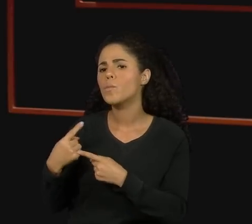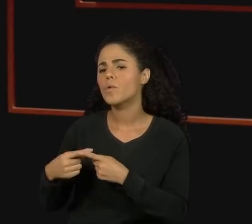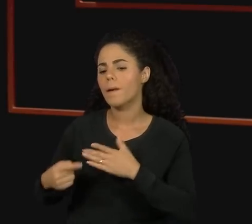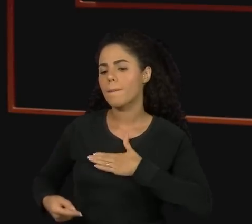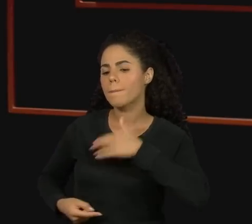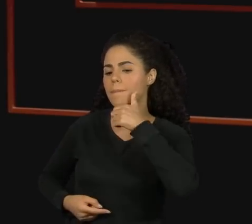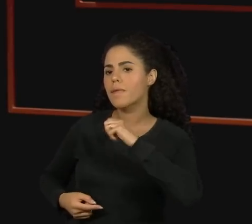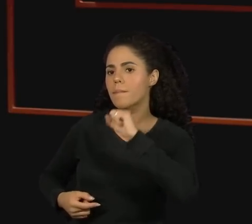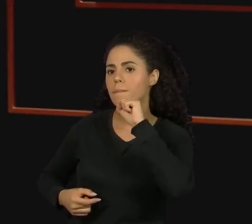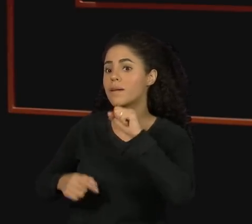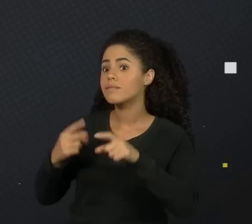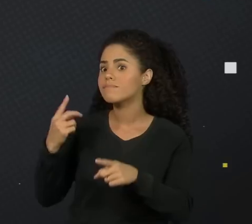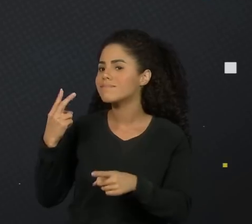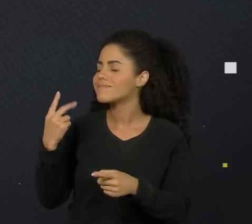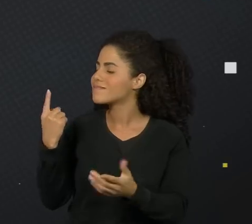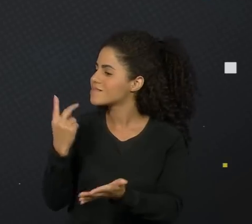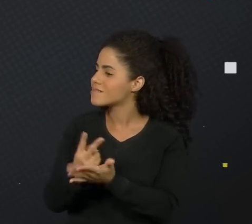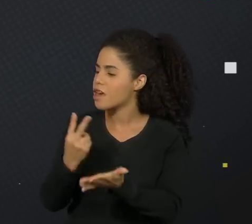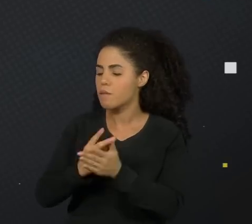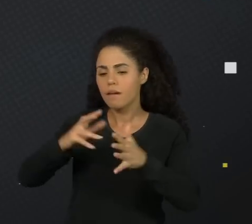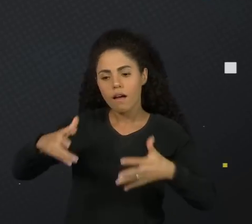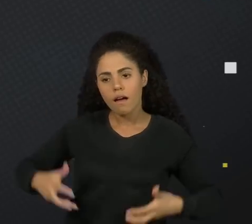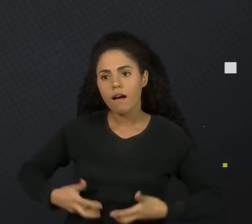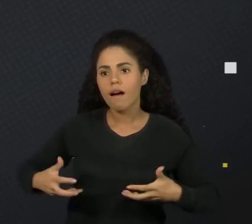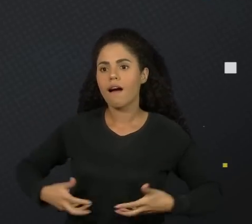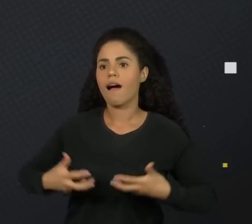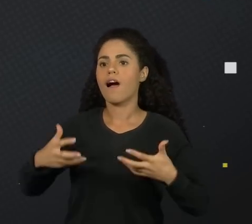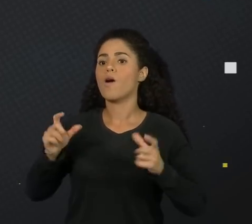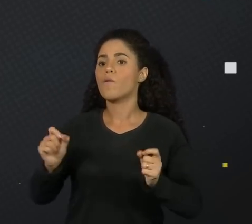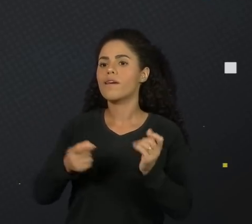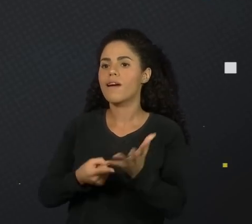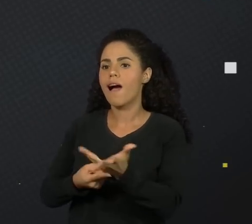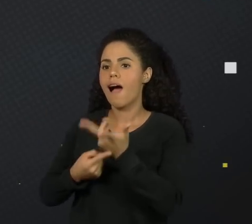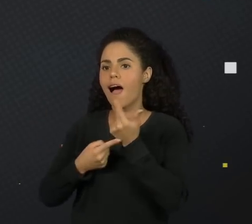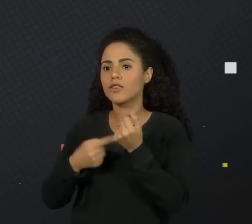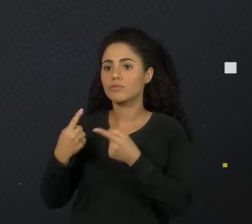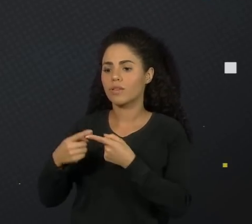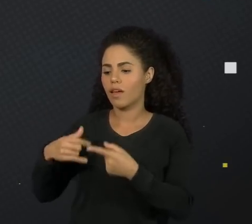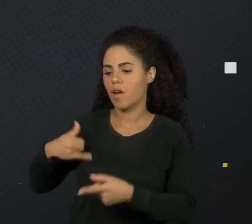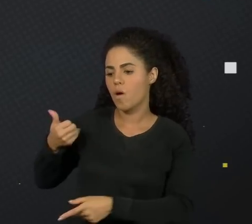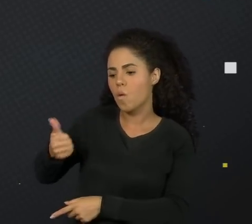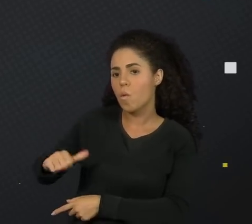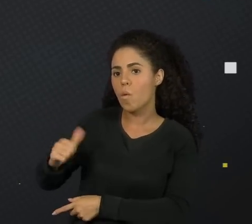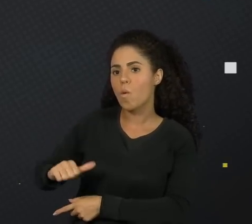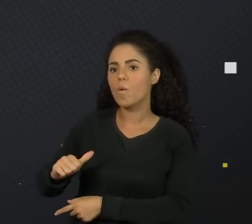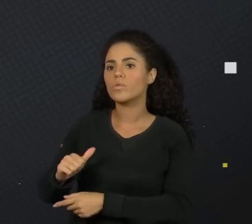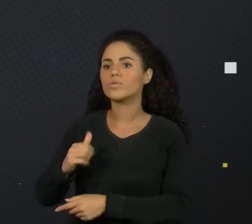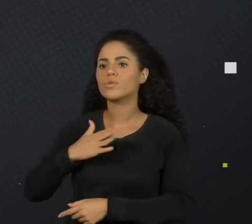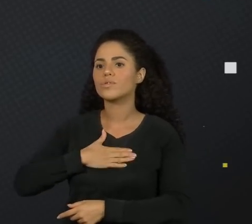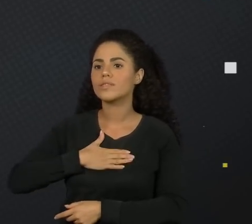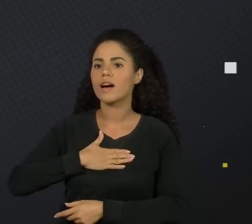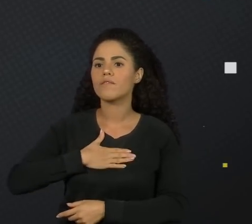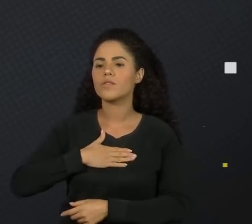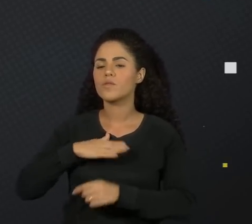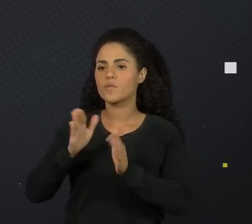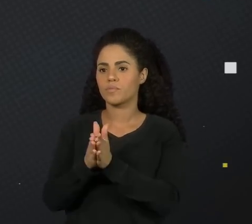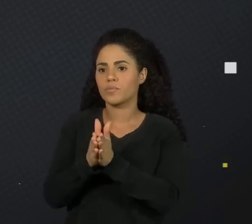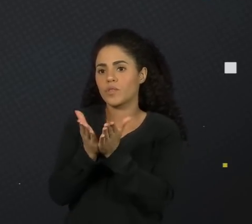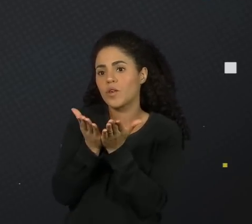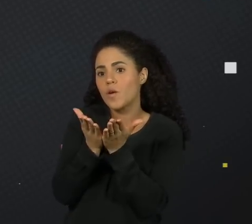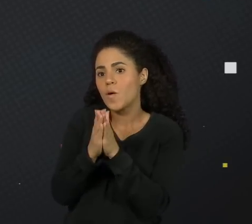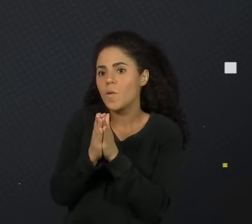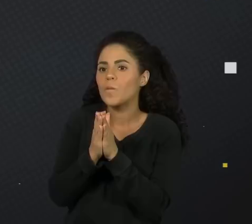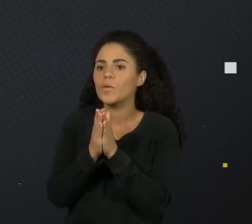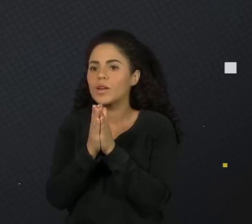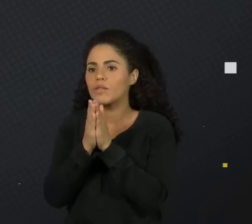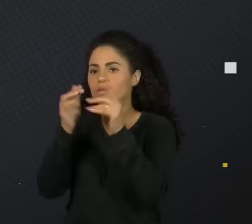me instigou arte na vida, né? Enquanto todo mundo aos 11 anos de idade ganhava o Pequeno Príncipe, ela me dava Divina Comédia. Então